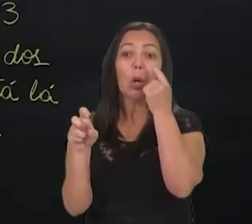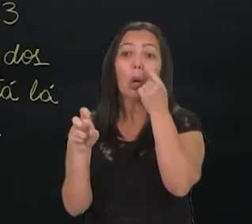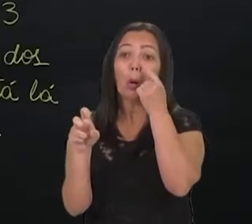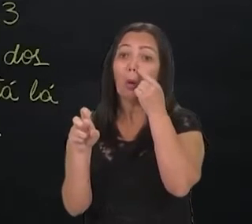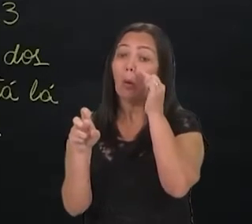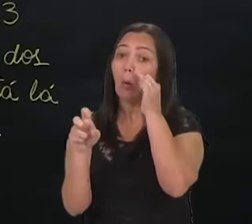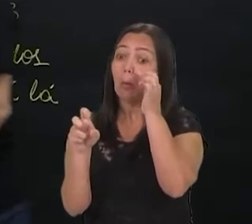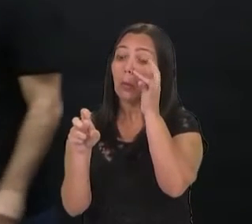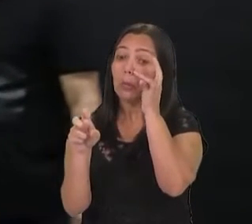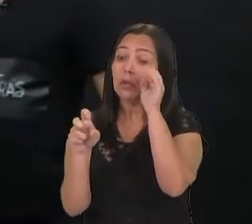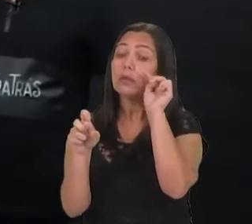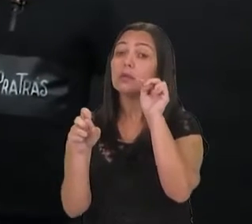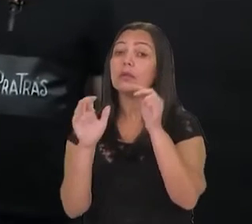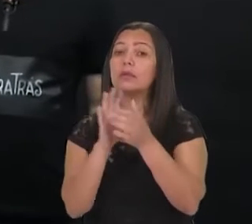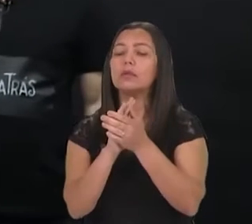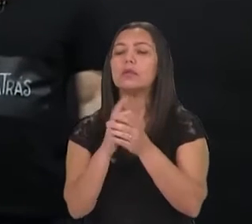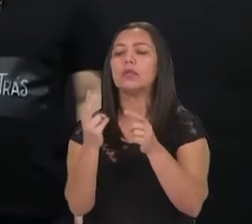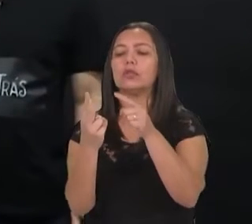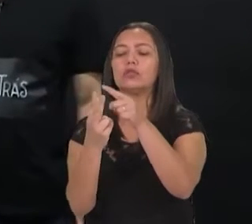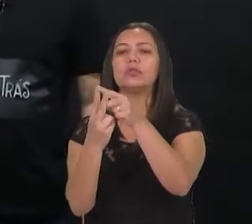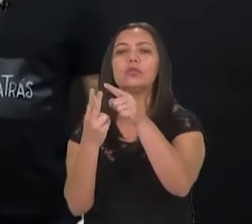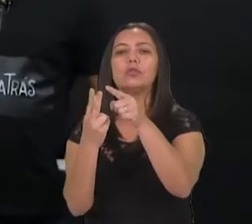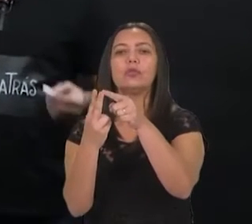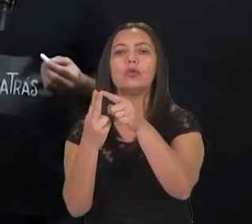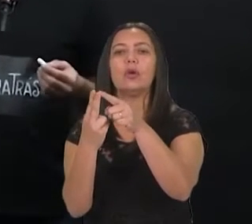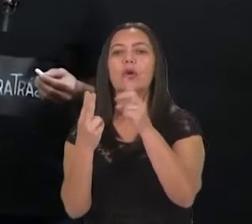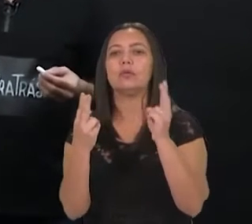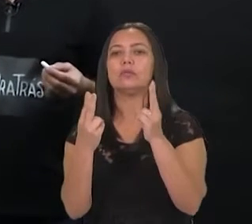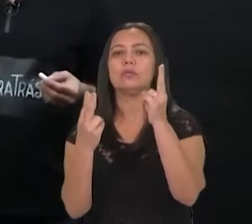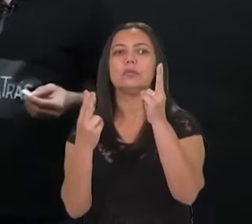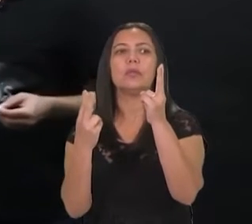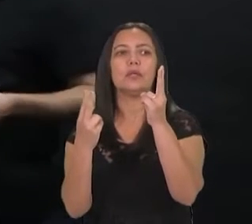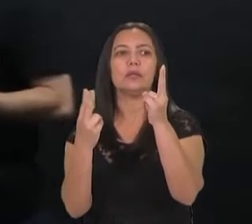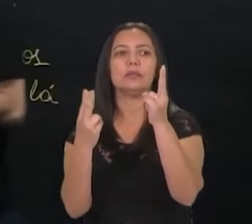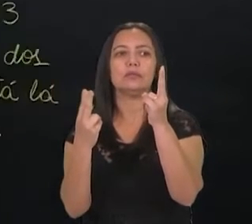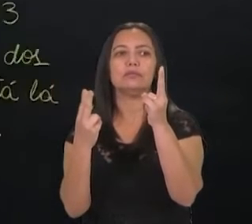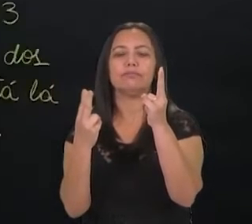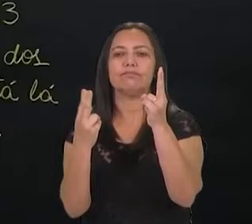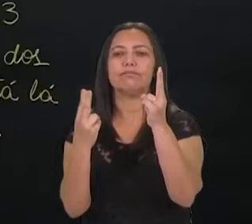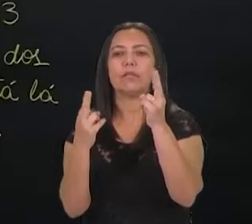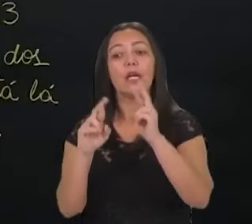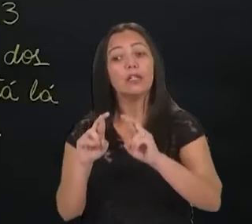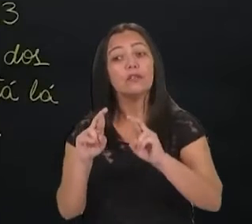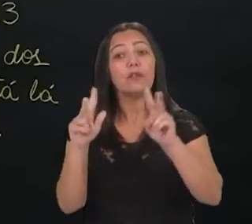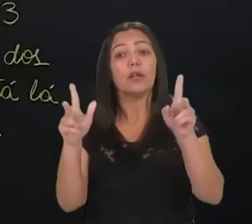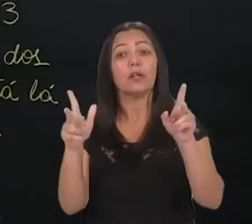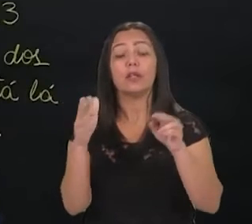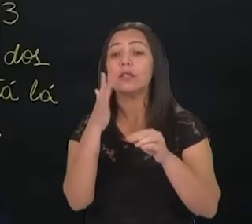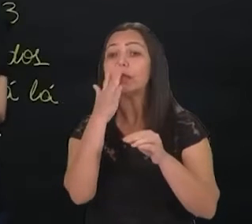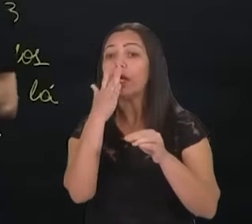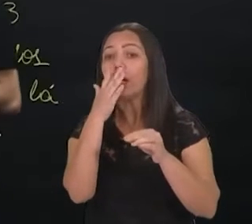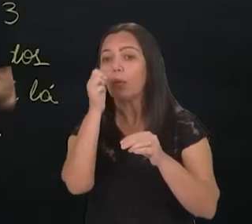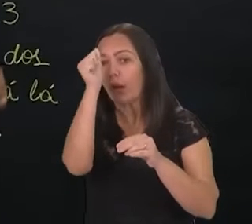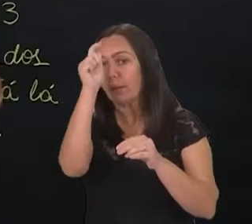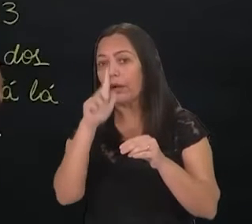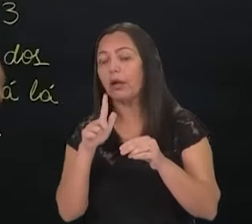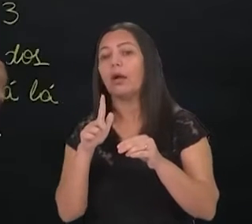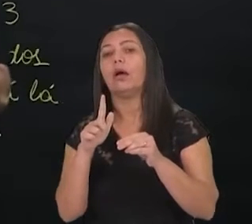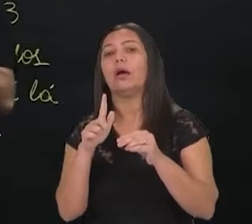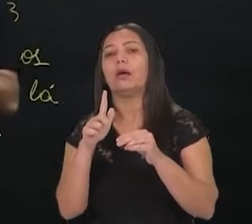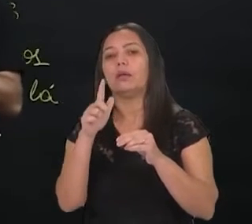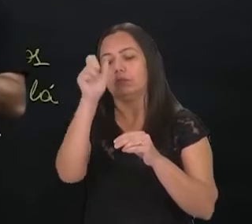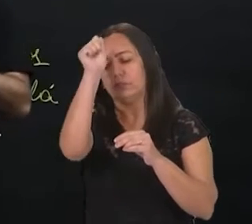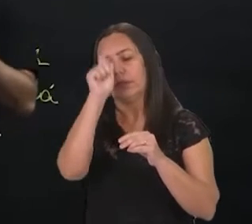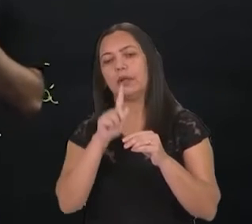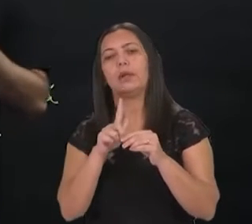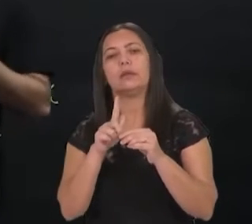repare que eu destaquei aqui para vocês esses dois valores na cor rosa, diferente da cor amarela do restante da conta,